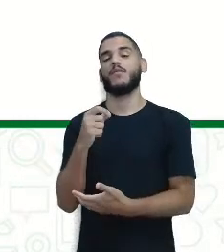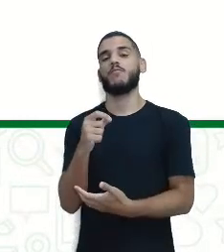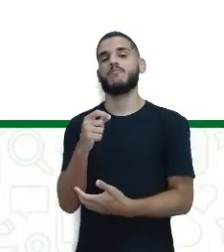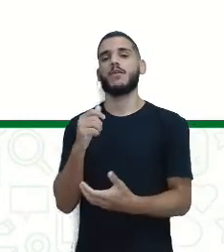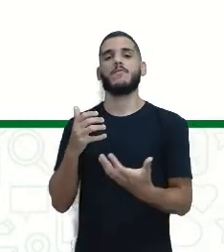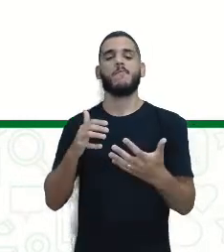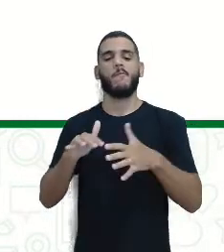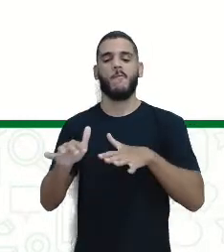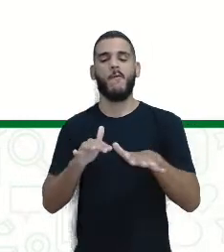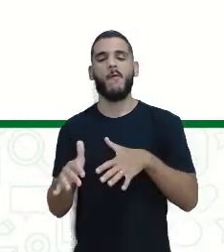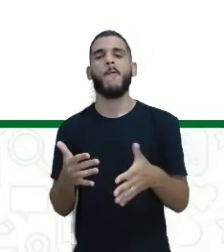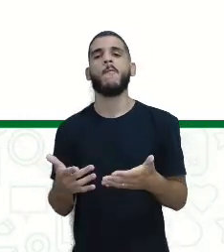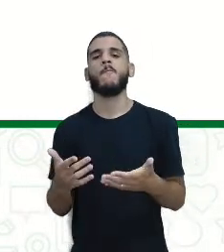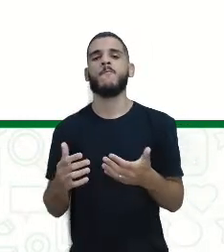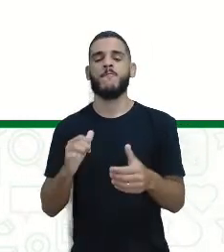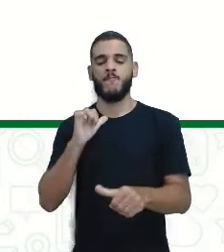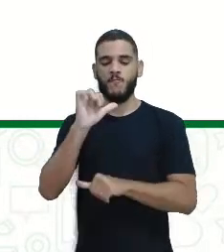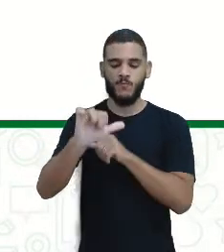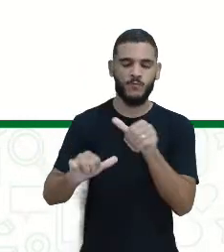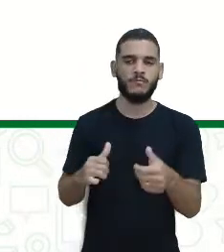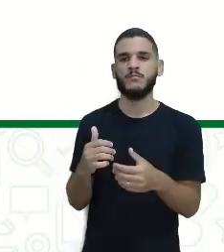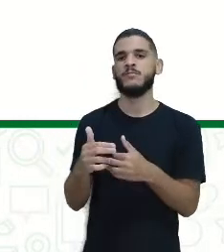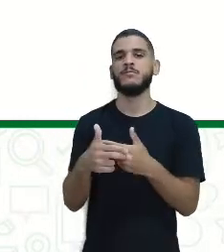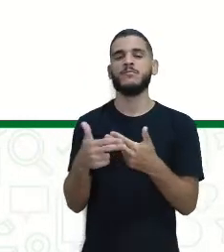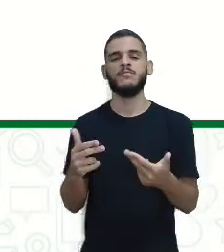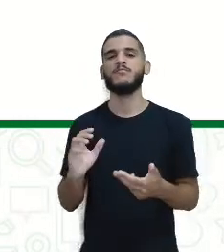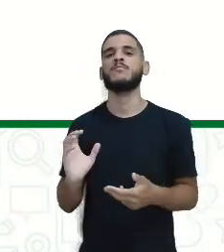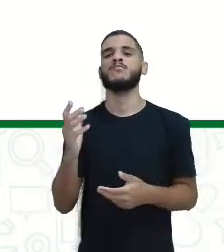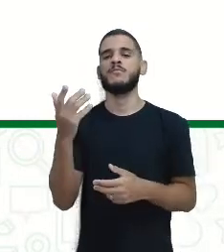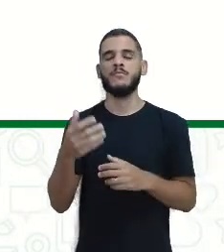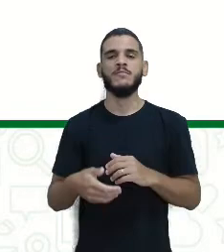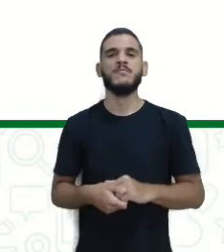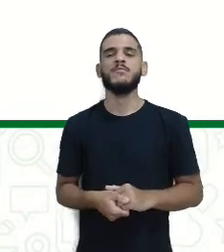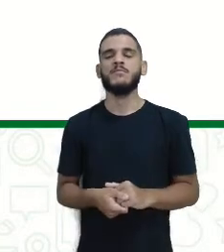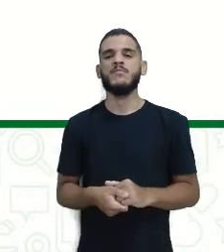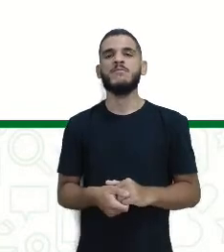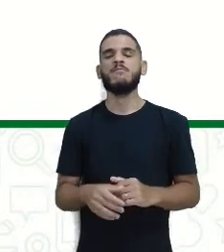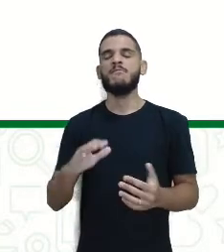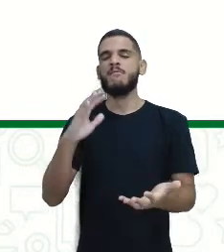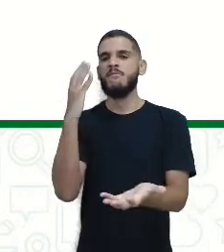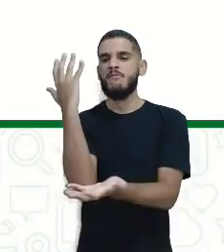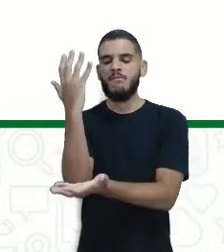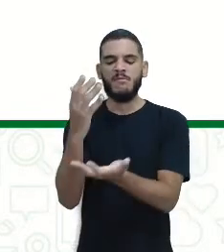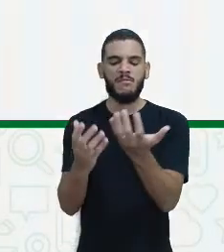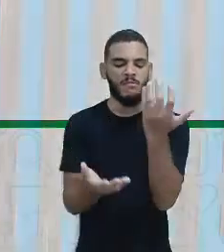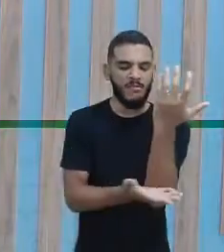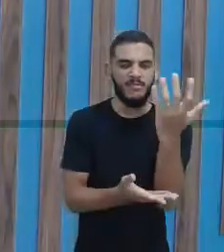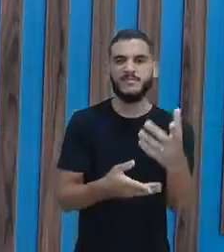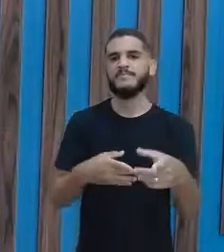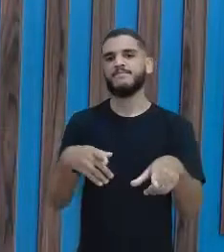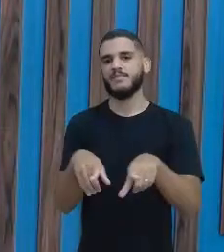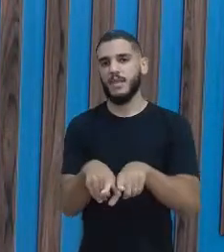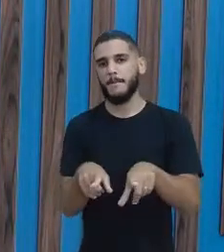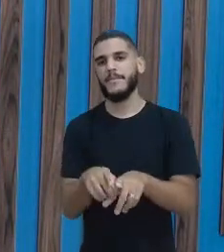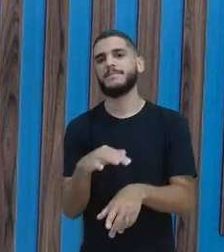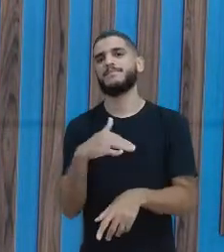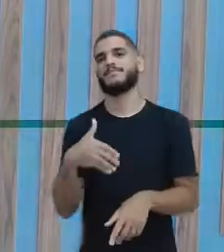essa situação. A situação de devastidão, a situação de desmatamento, de fome.